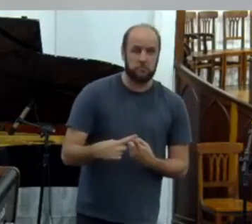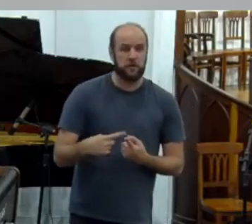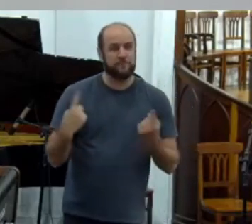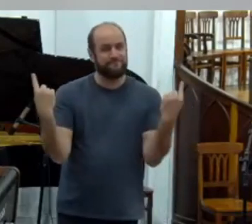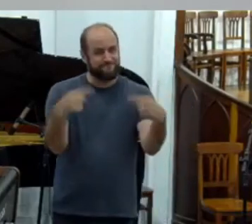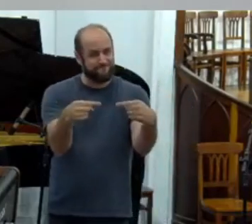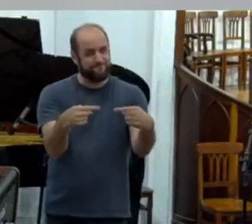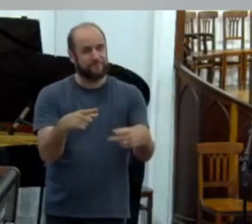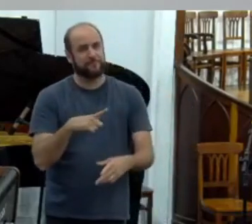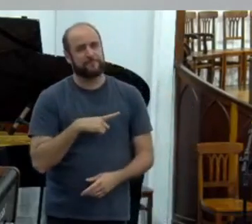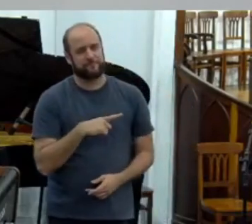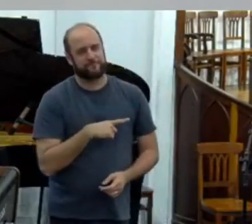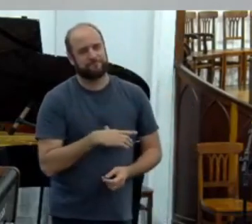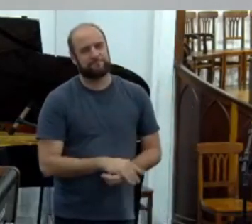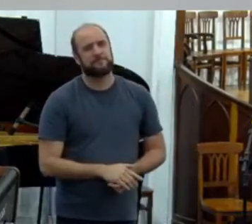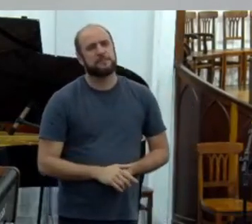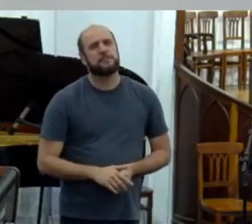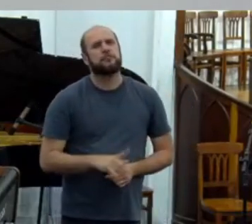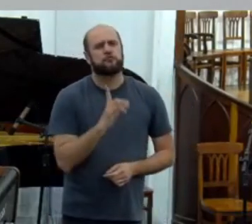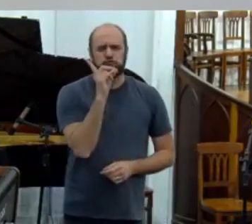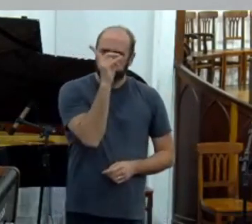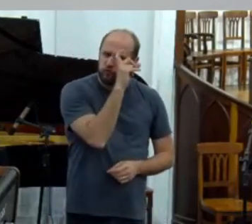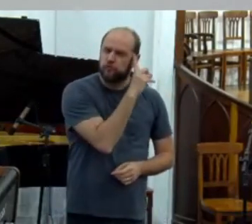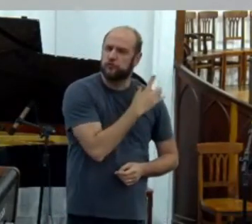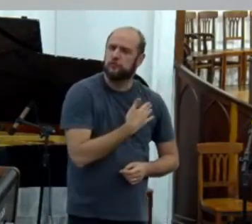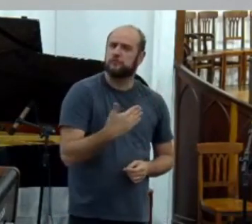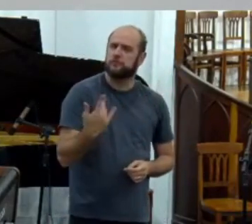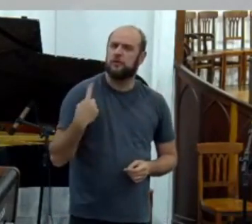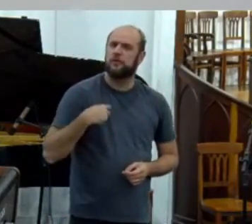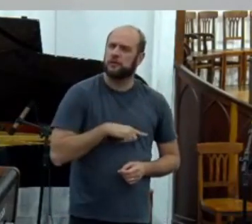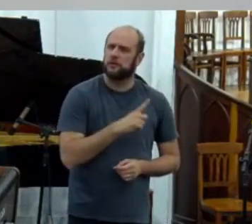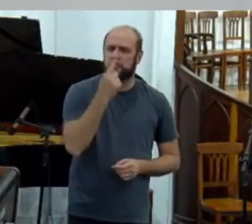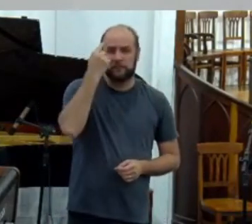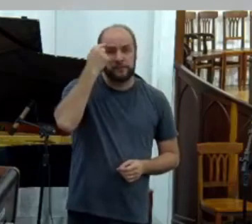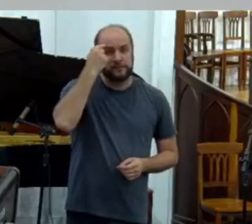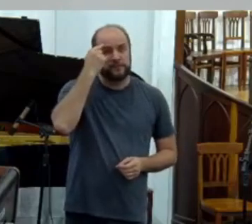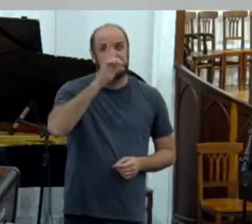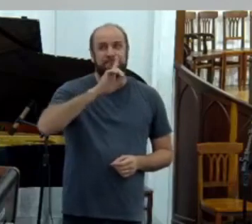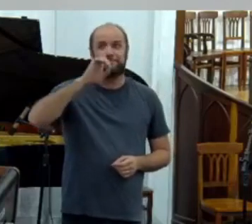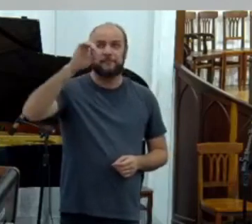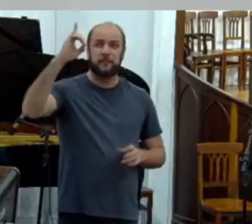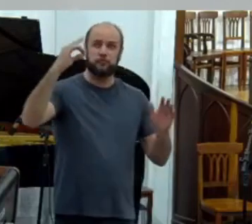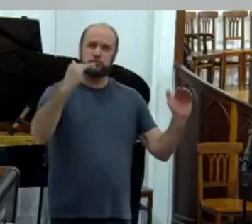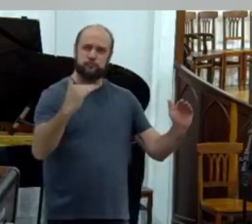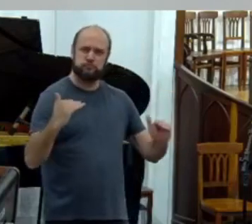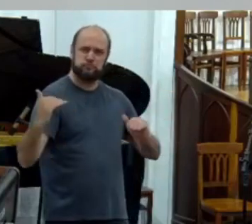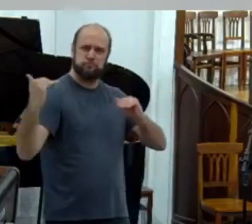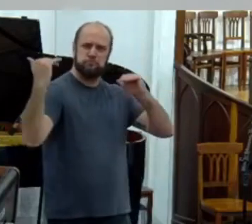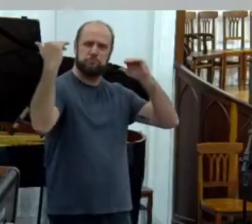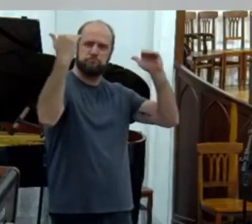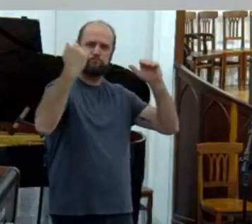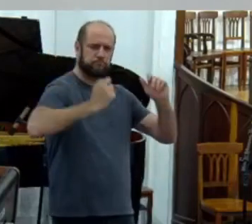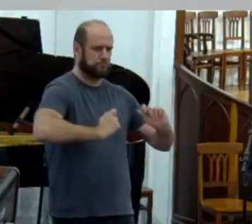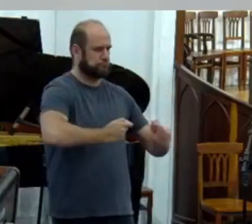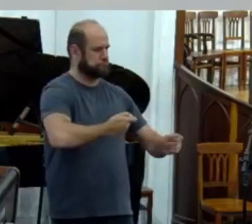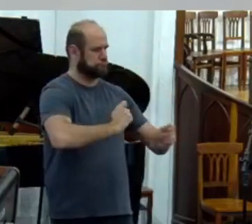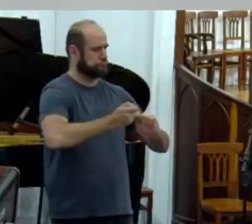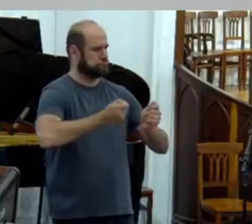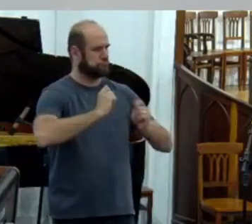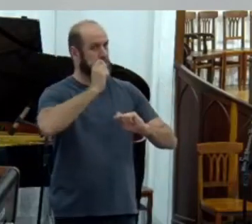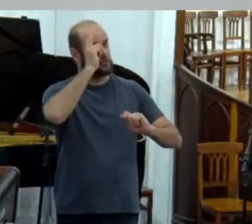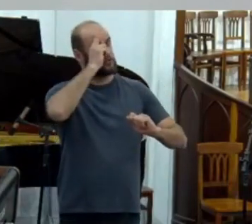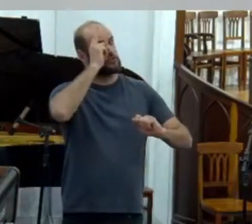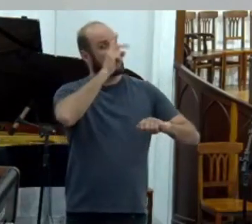desafios, existem dificuldades para muitas vezes nós pensar que Deus está soberanamente administrando o tempo e a